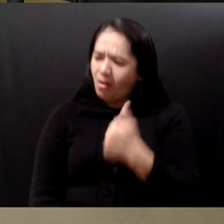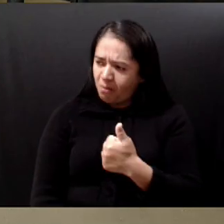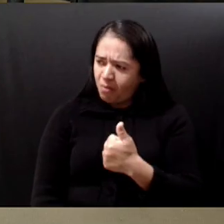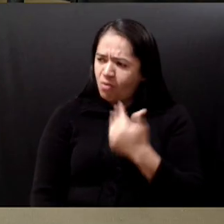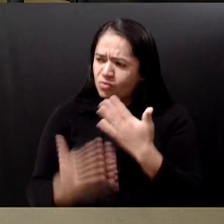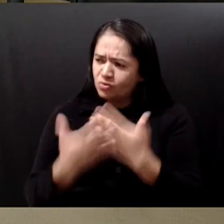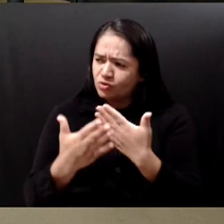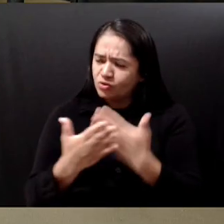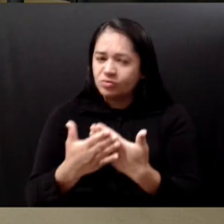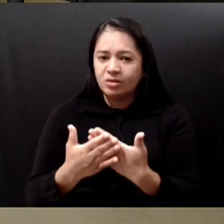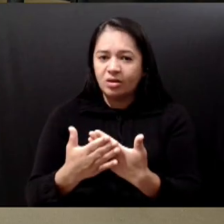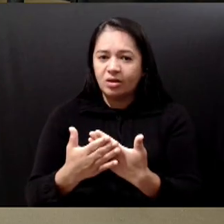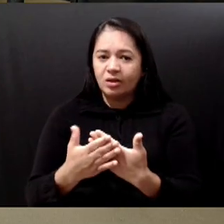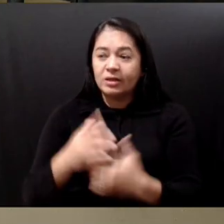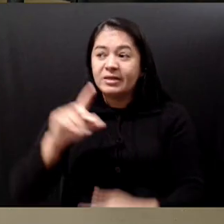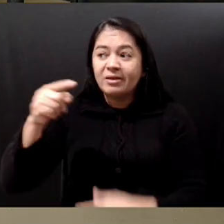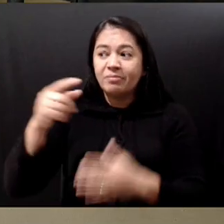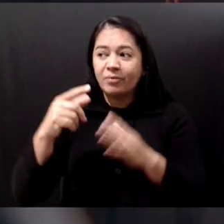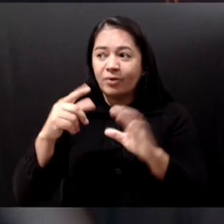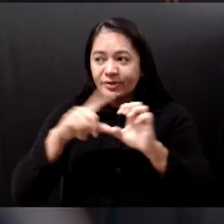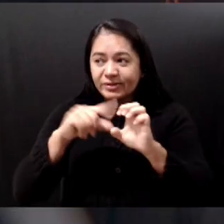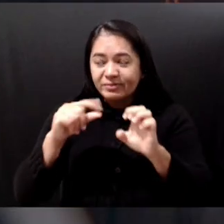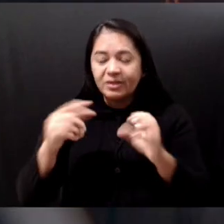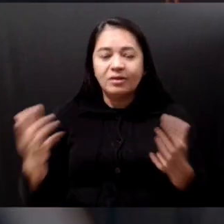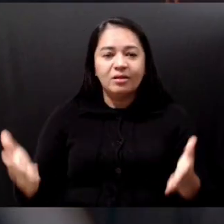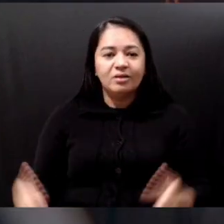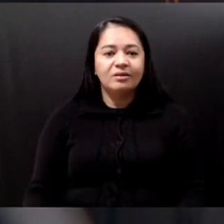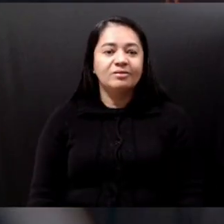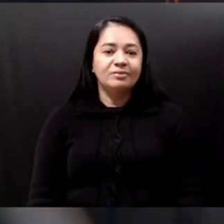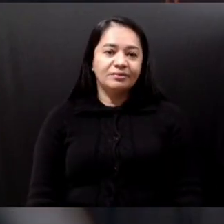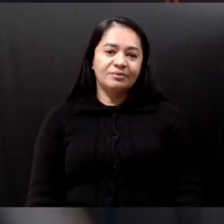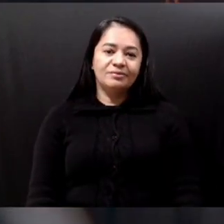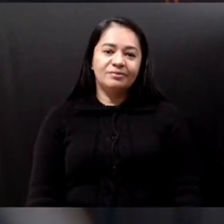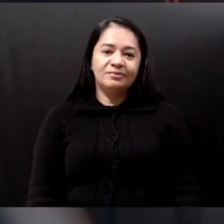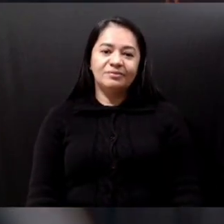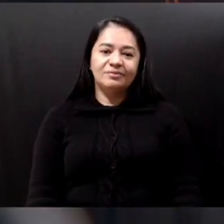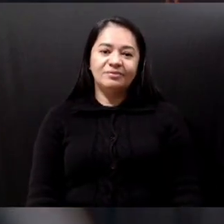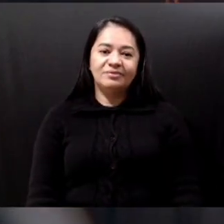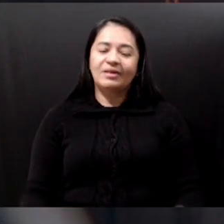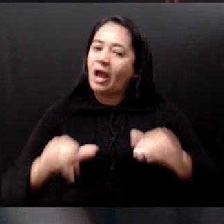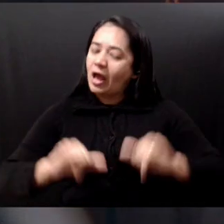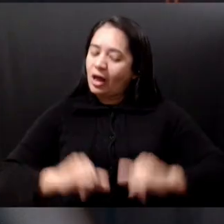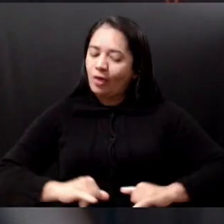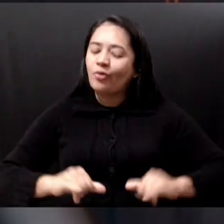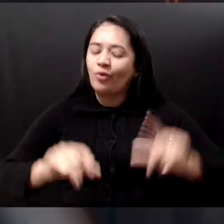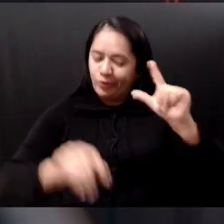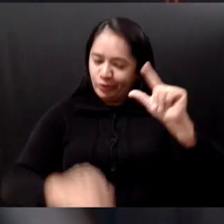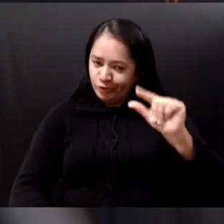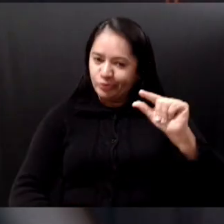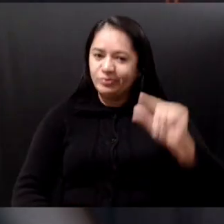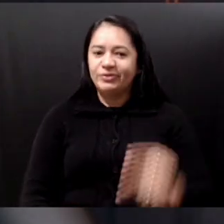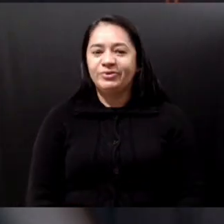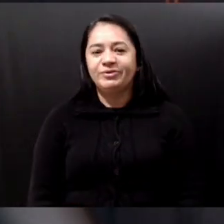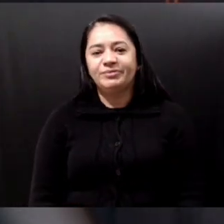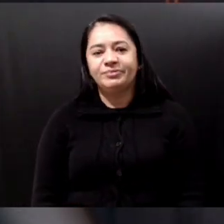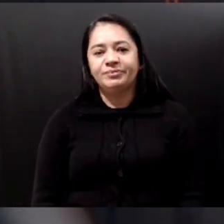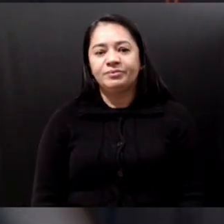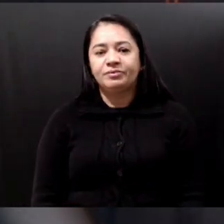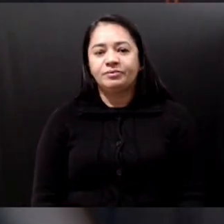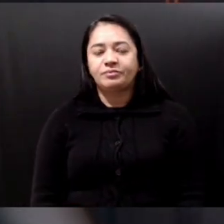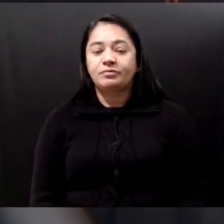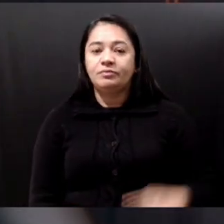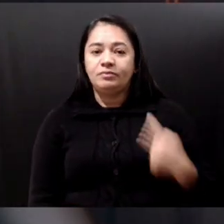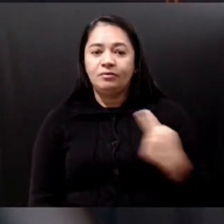depois empreender? A dor é menor, né. Quando a gente se prepara, a dor é